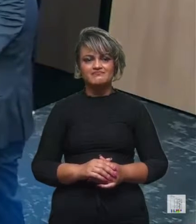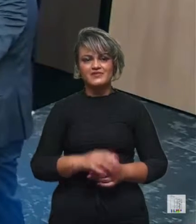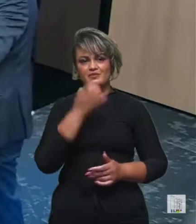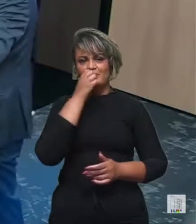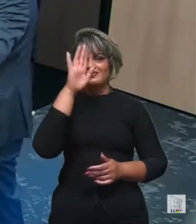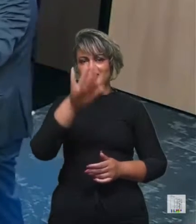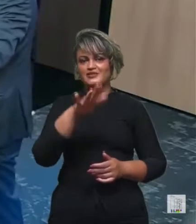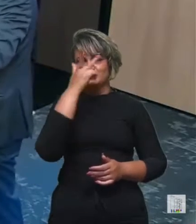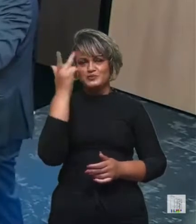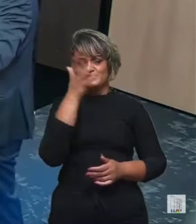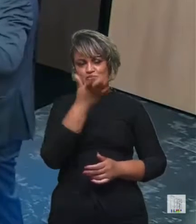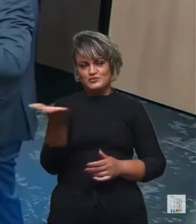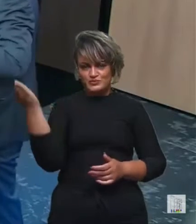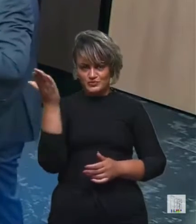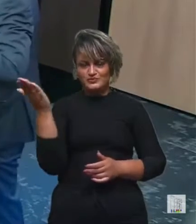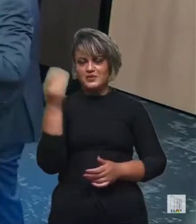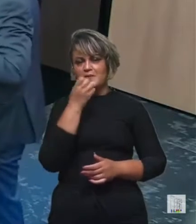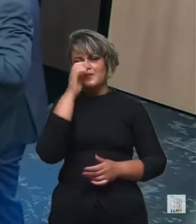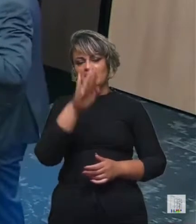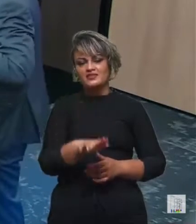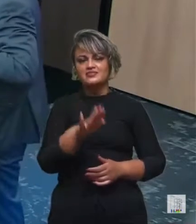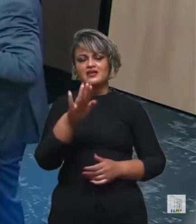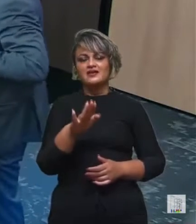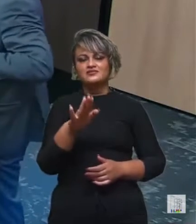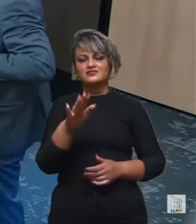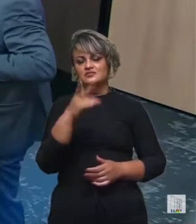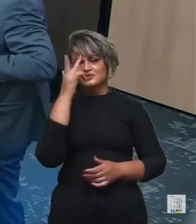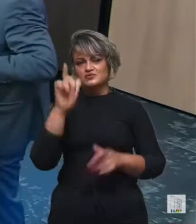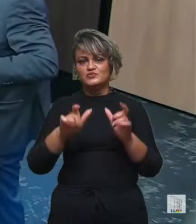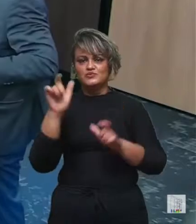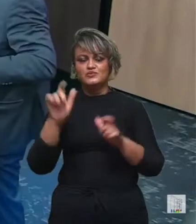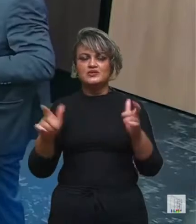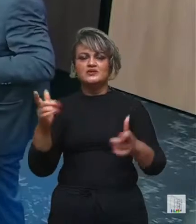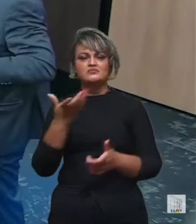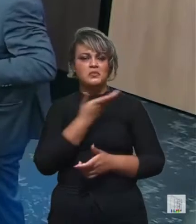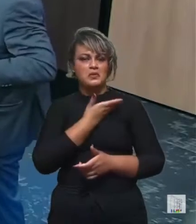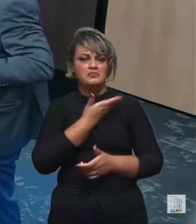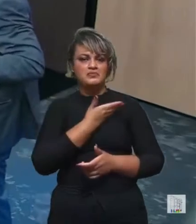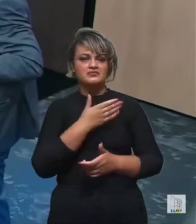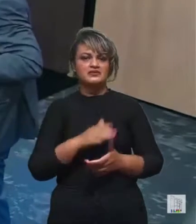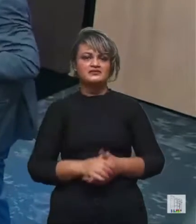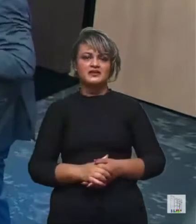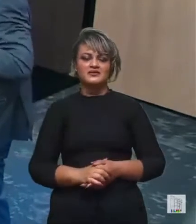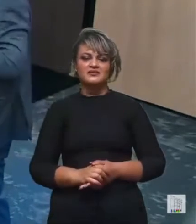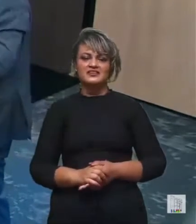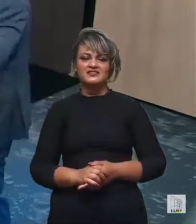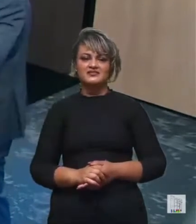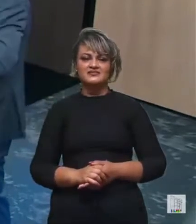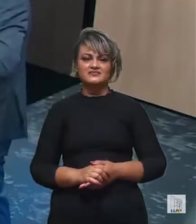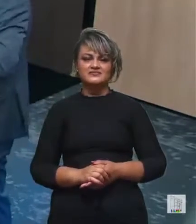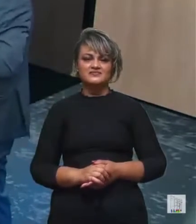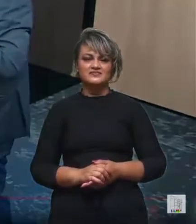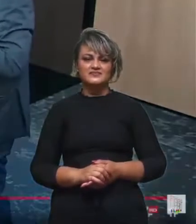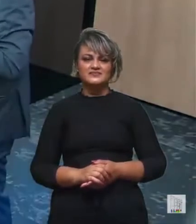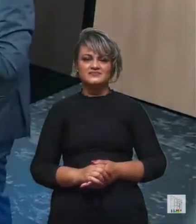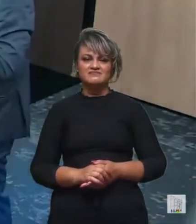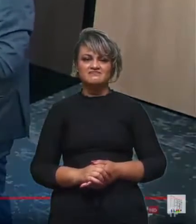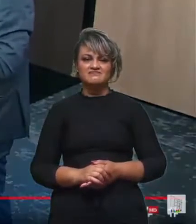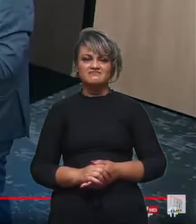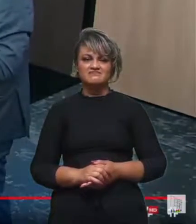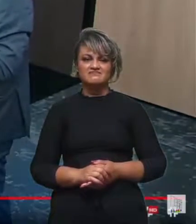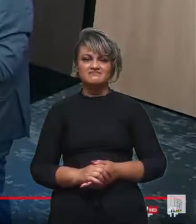Boa tarde a todas, a todos. Boa tarde, senhor ministro, caro amigo, me permita assim chamá-lo, doutor Luiz,